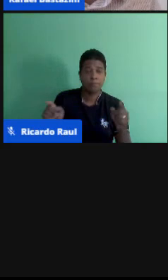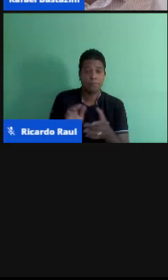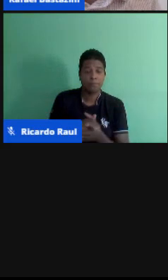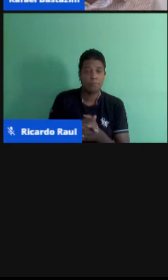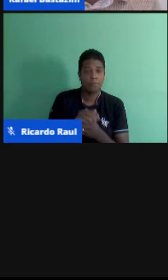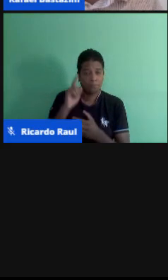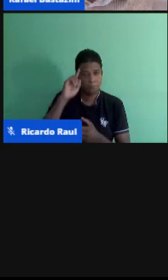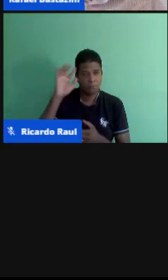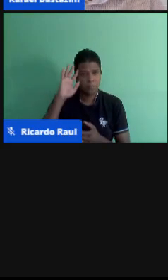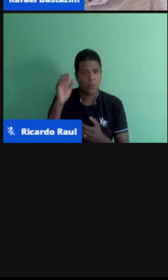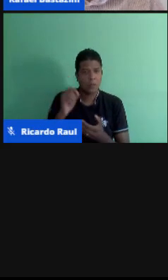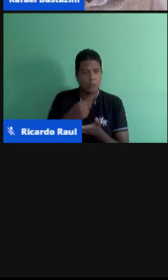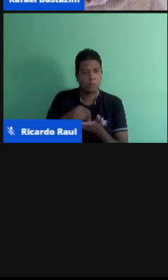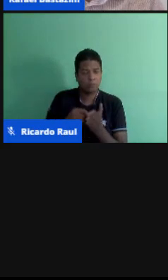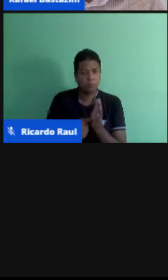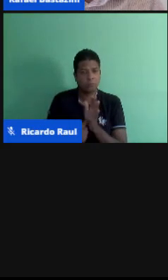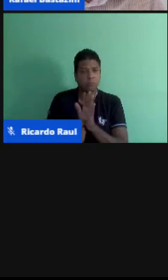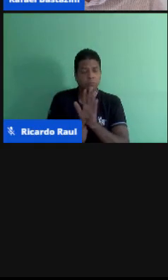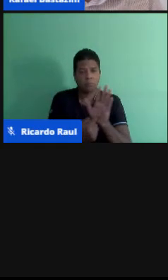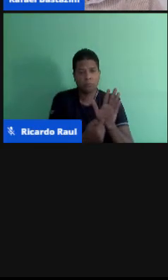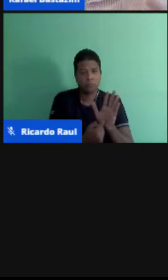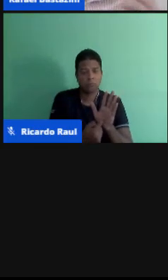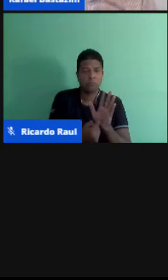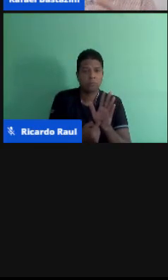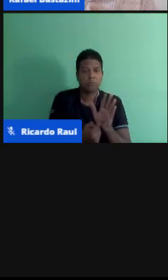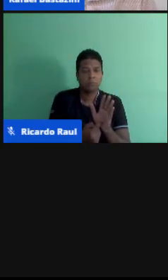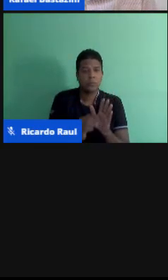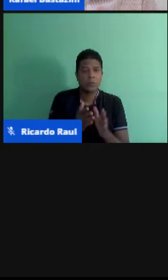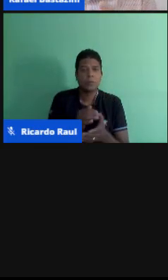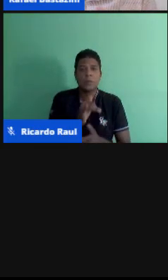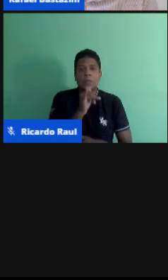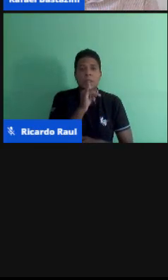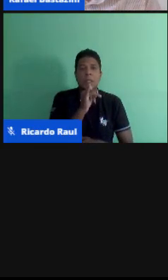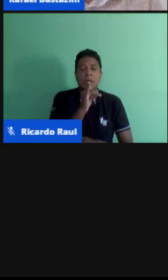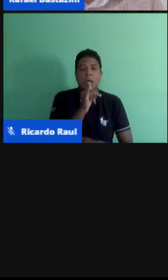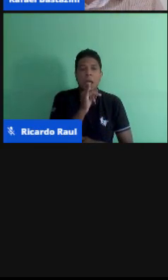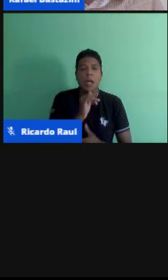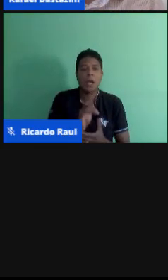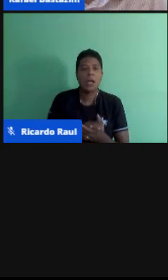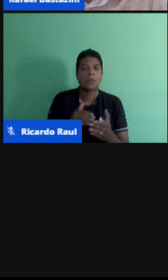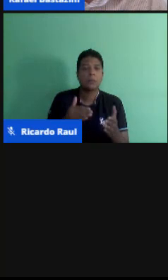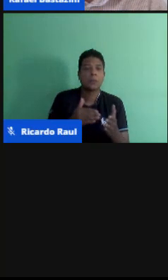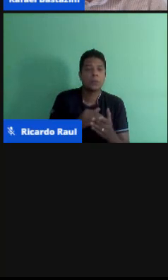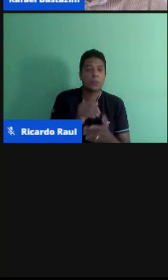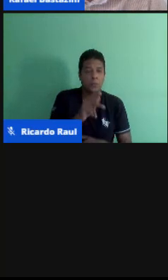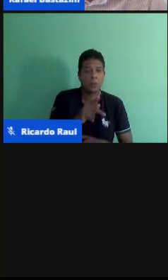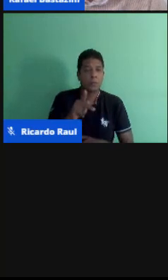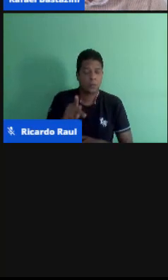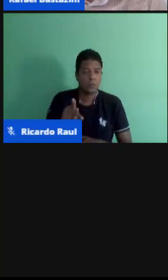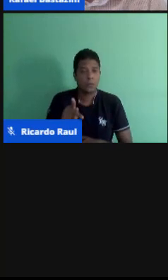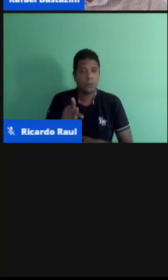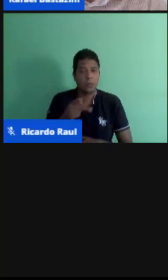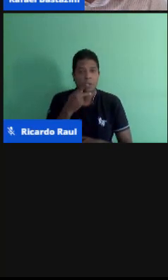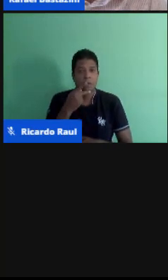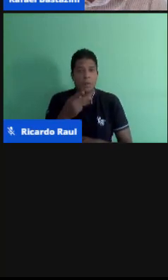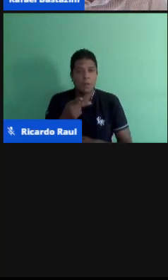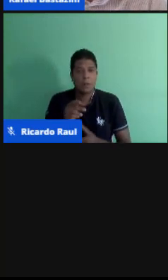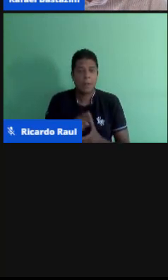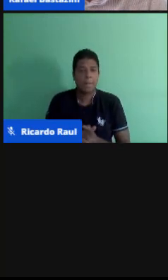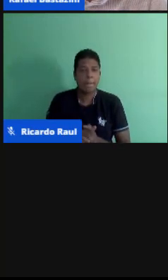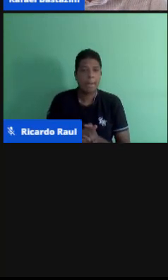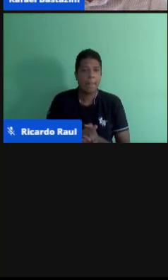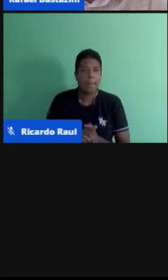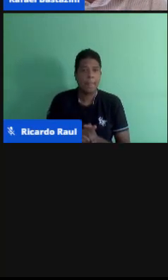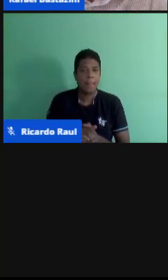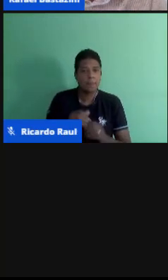que eu apresentei para vocês, levando em consideração, por exemplo, até aquilo que o professor Milton Santos vai chamar de